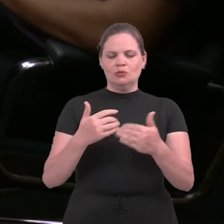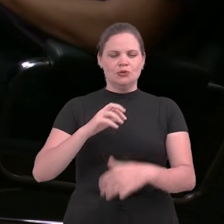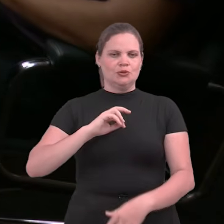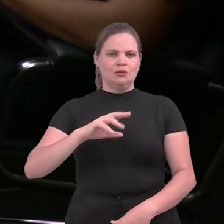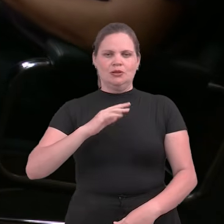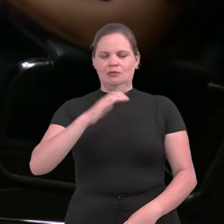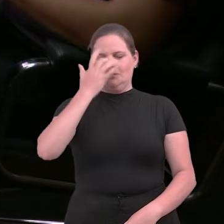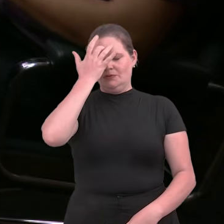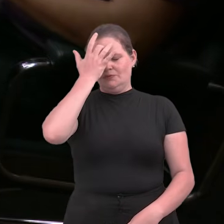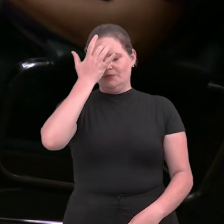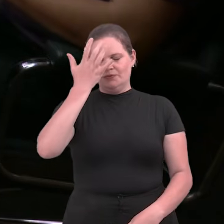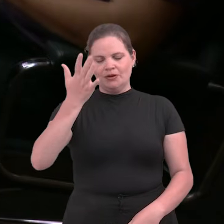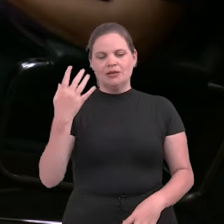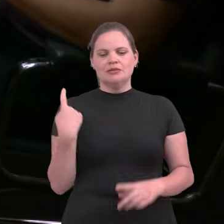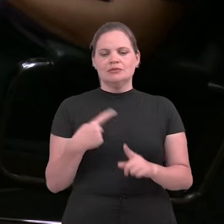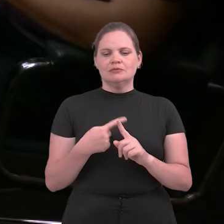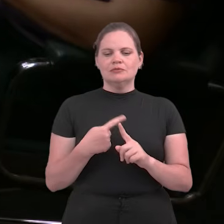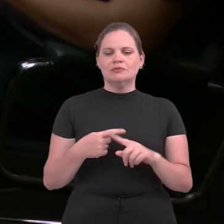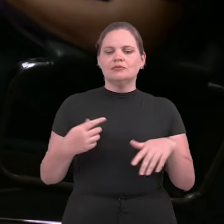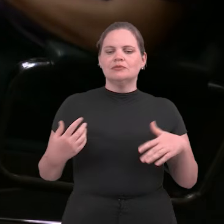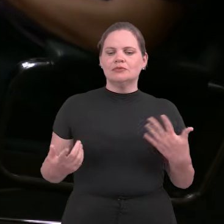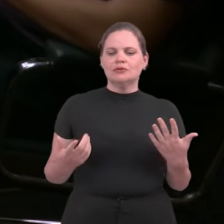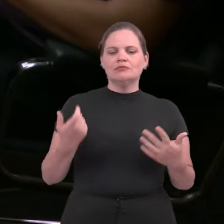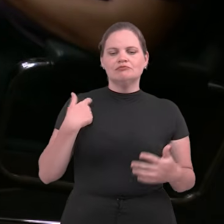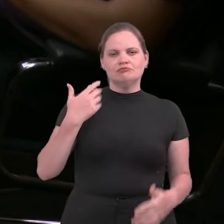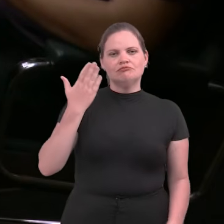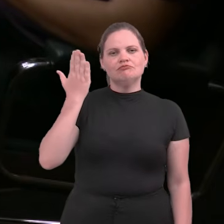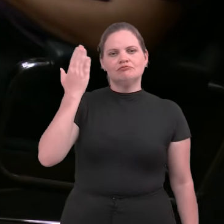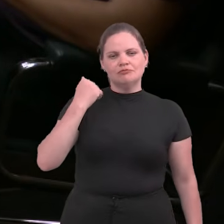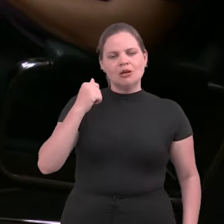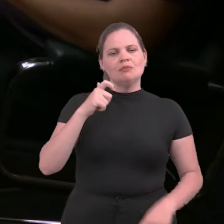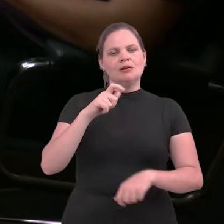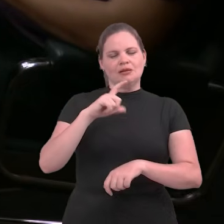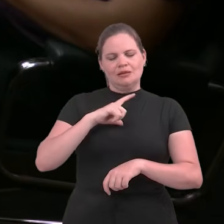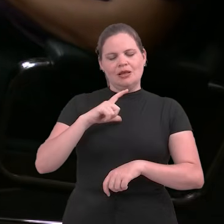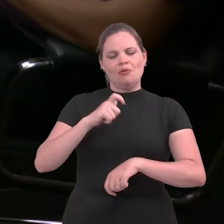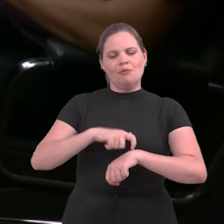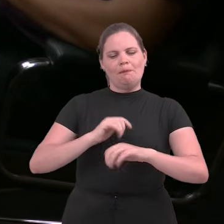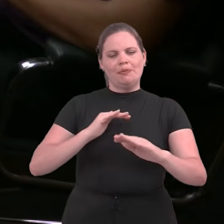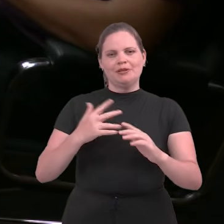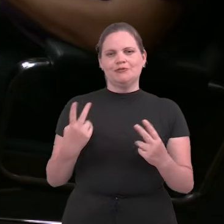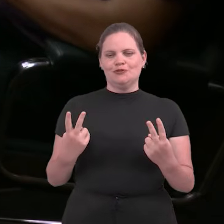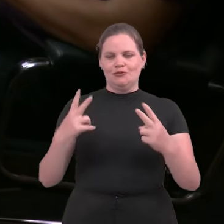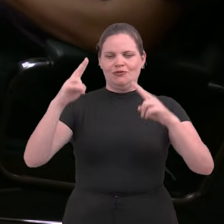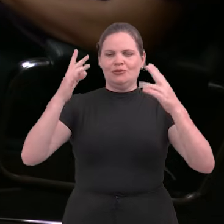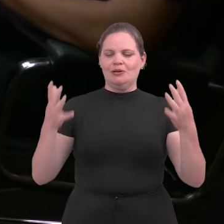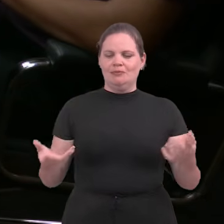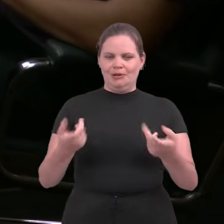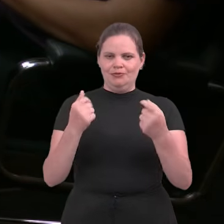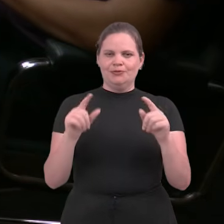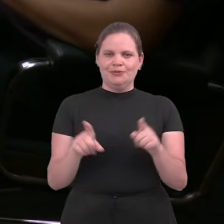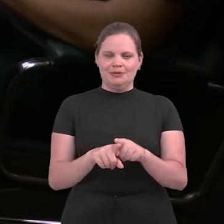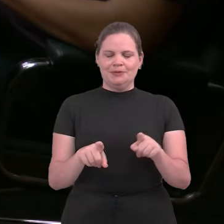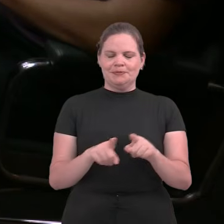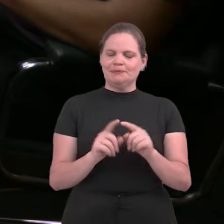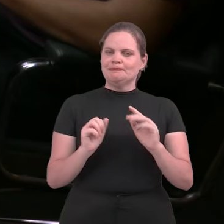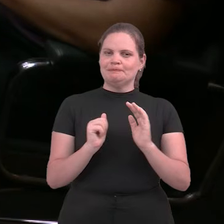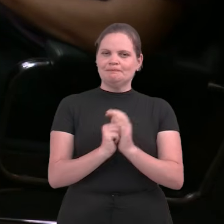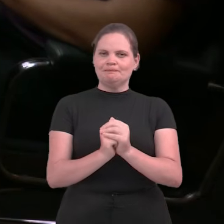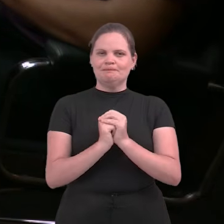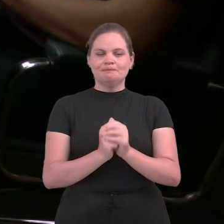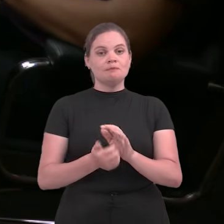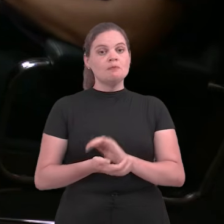tarefa fácil, é um caminho longo, mas é um caminho de vitórias, um caminho muito maravilhoso. Amém. Irmão